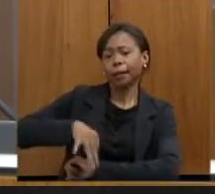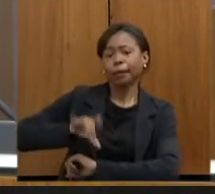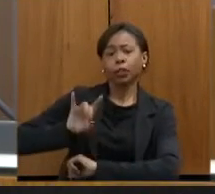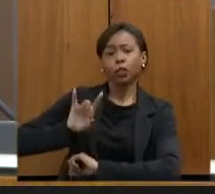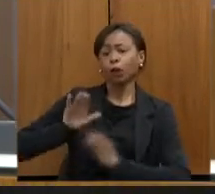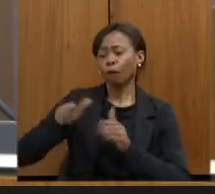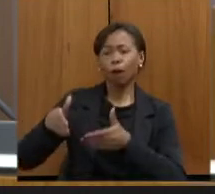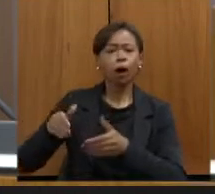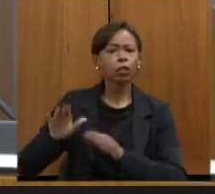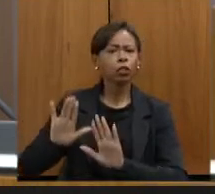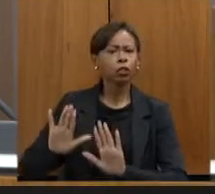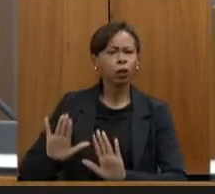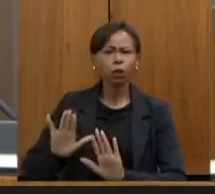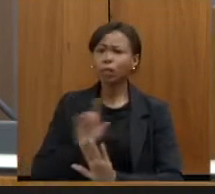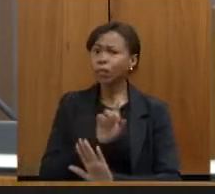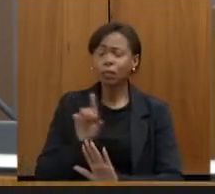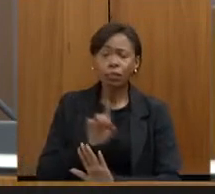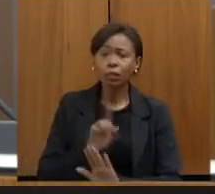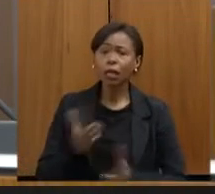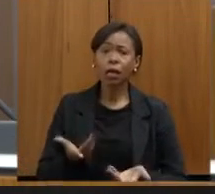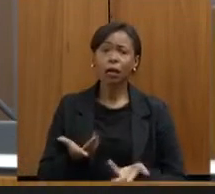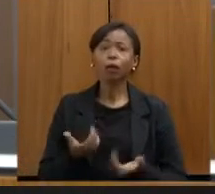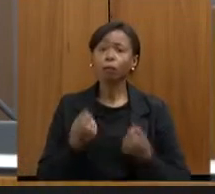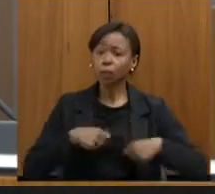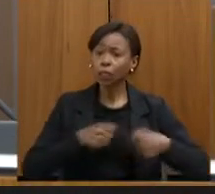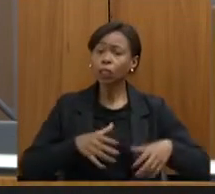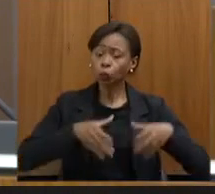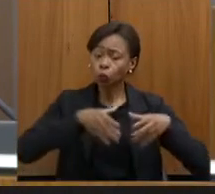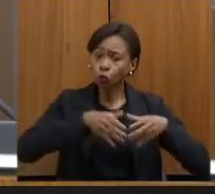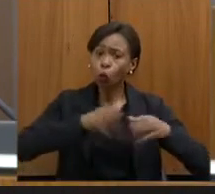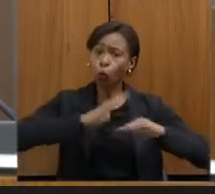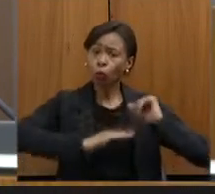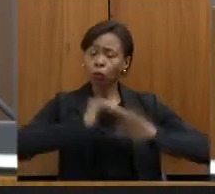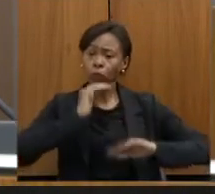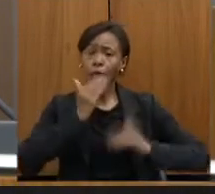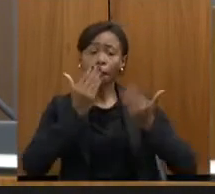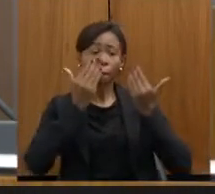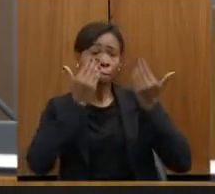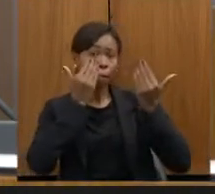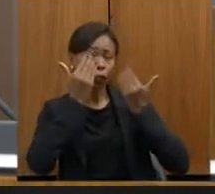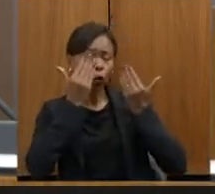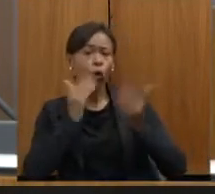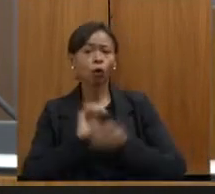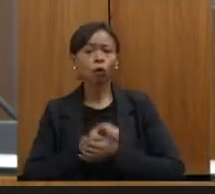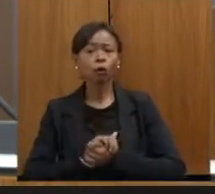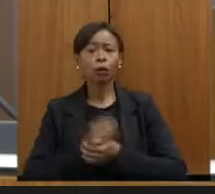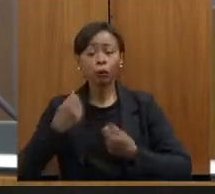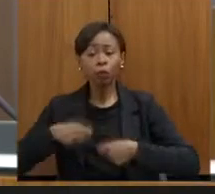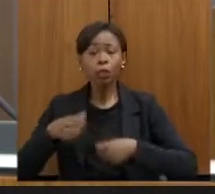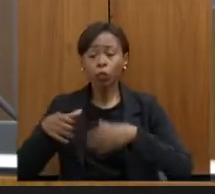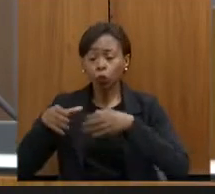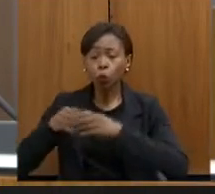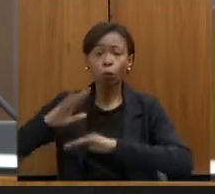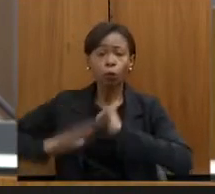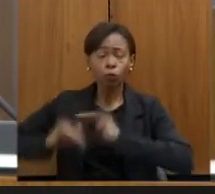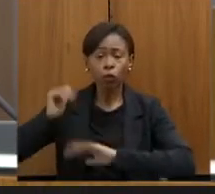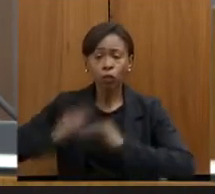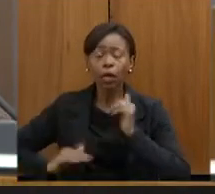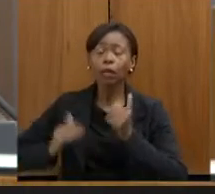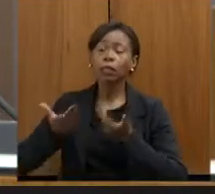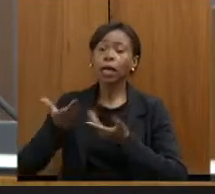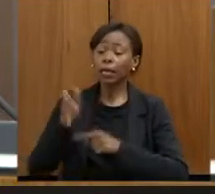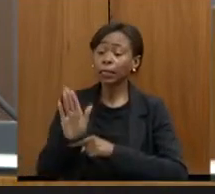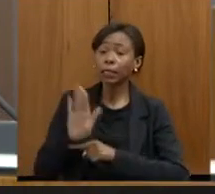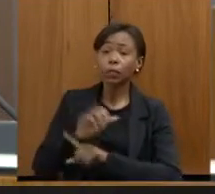eu tenho que ter ali uma equipe de psicólogos e de assistência social para que eu possa analisar o conflito. eu